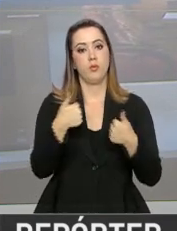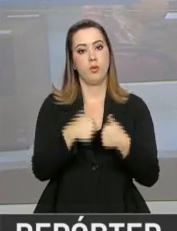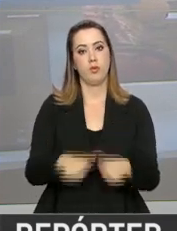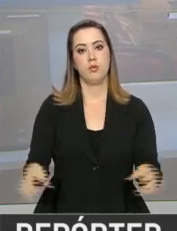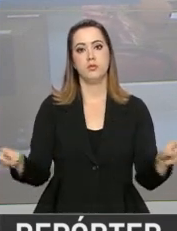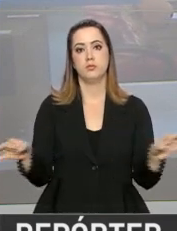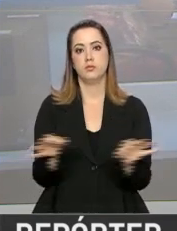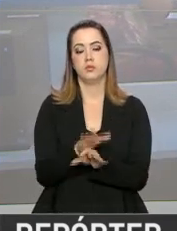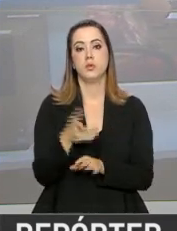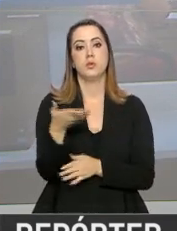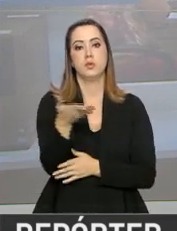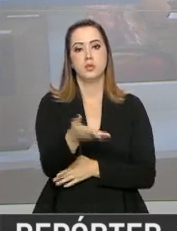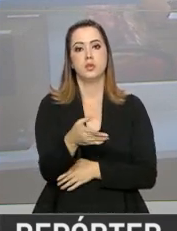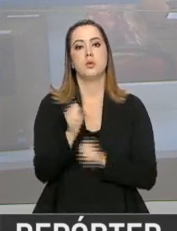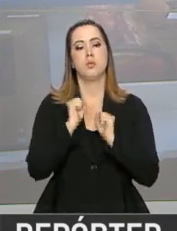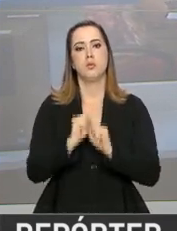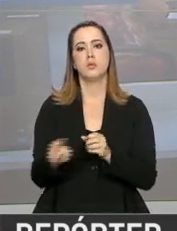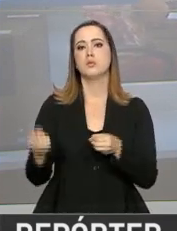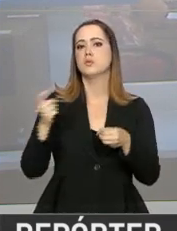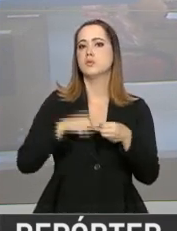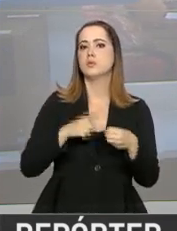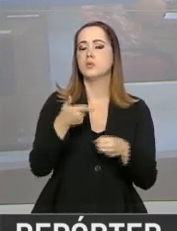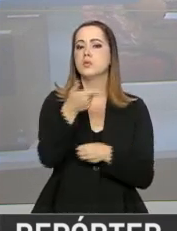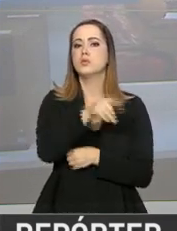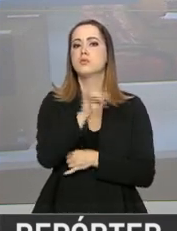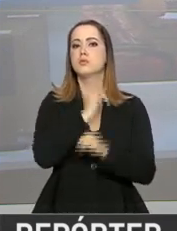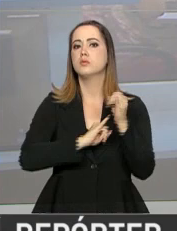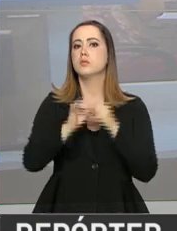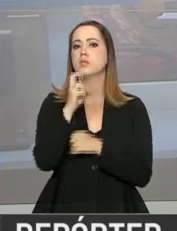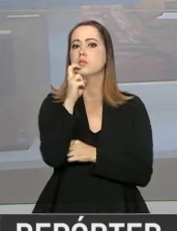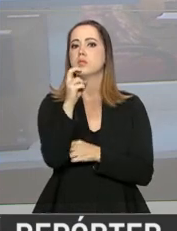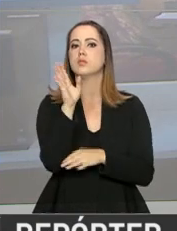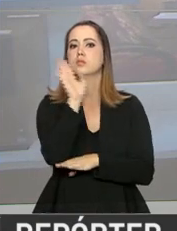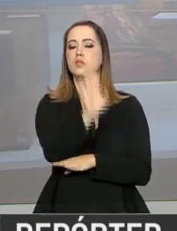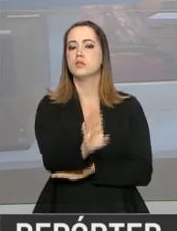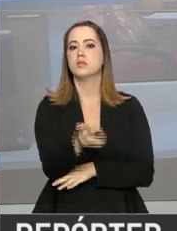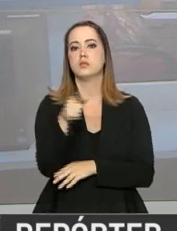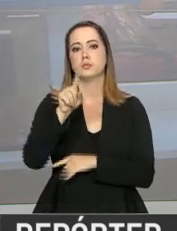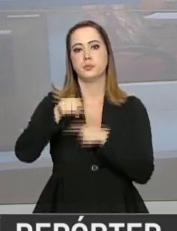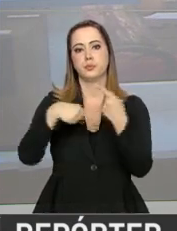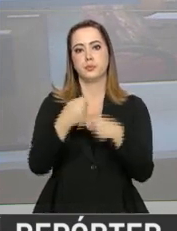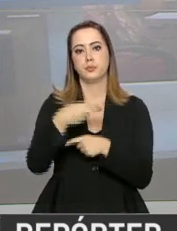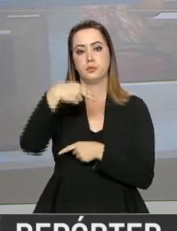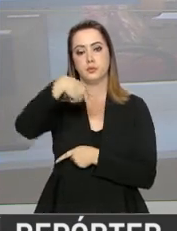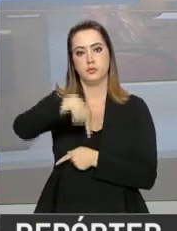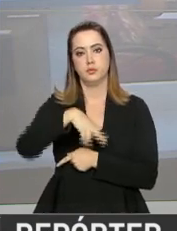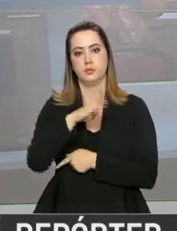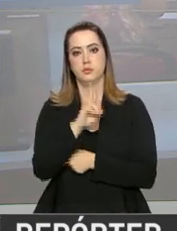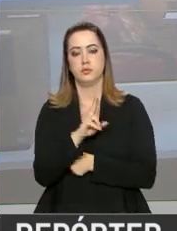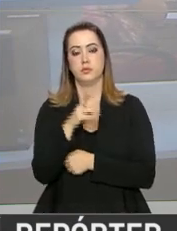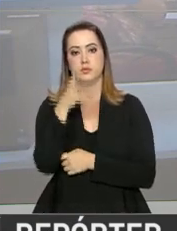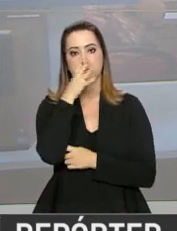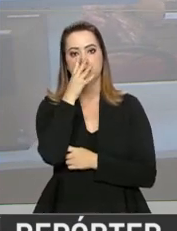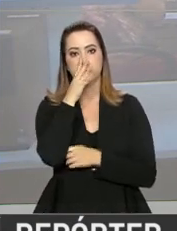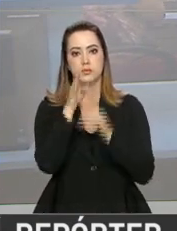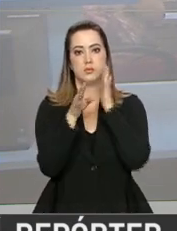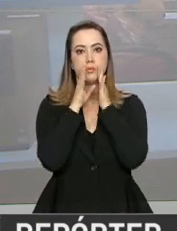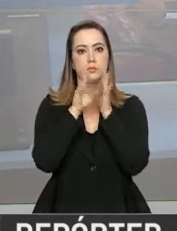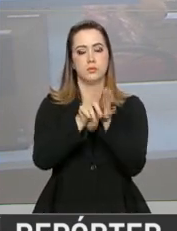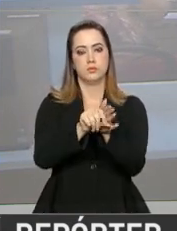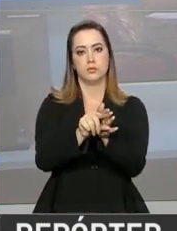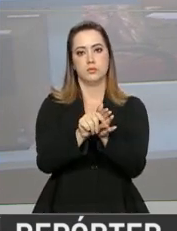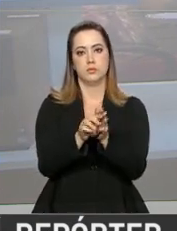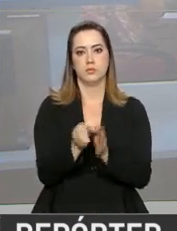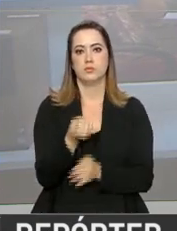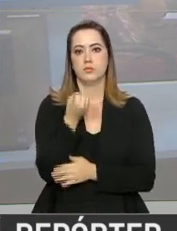do Repórter NBR termina aqui. Podemos voltar a qualquer momento com outras informações ou às 5 da tarde na nossa próxima edição. Acompanhe também as novidades